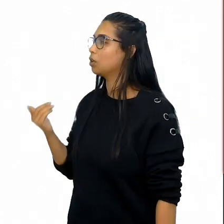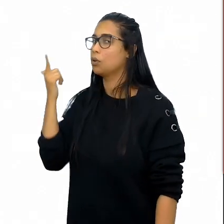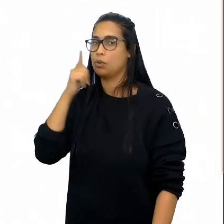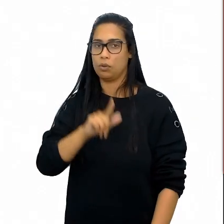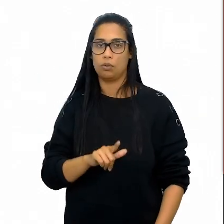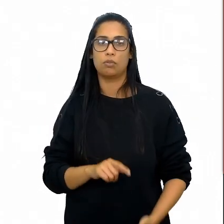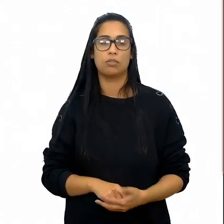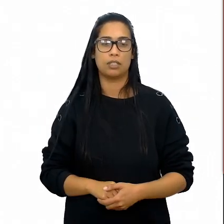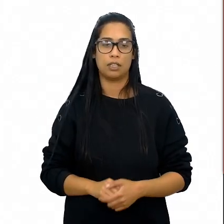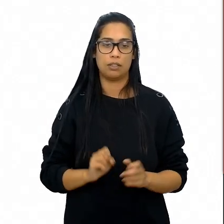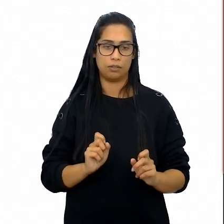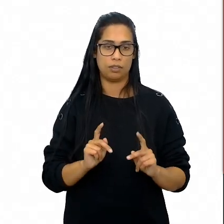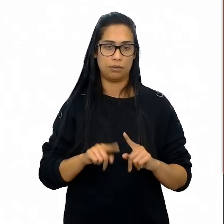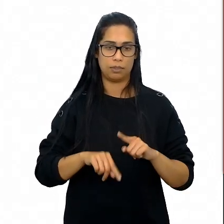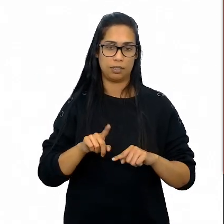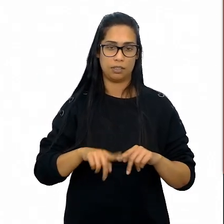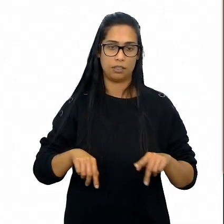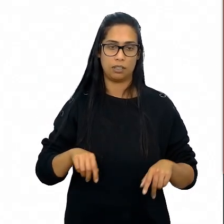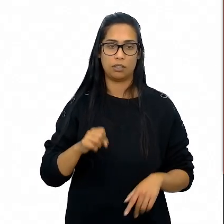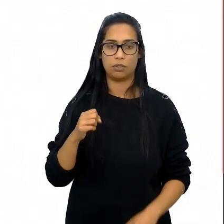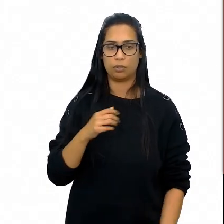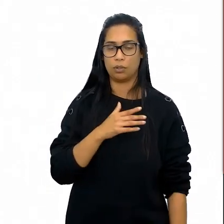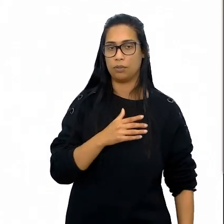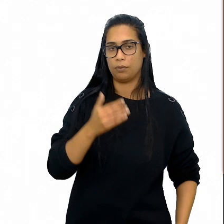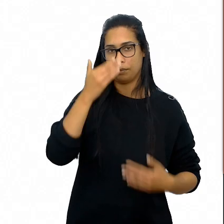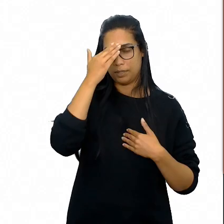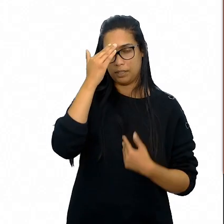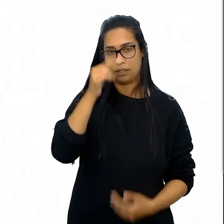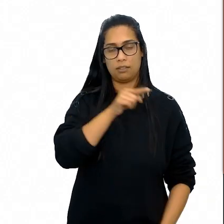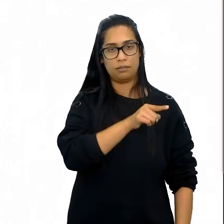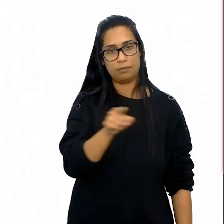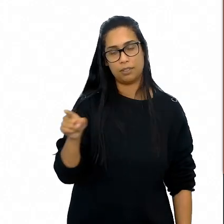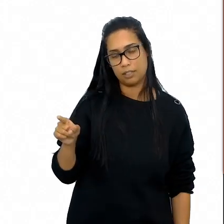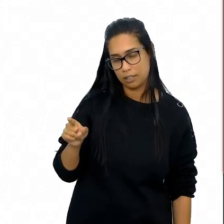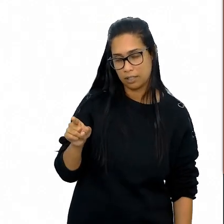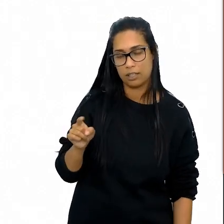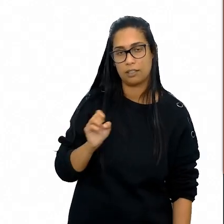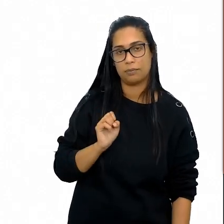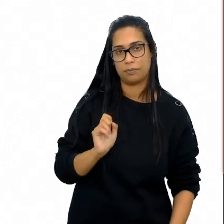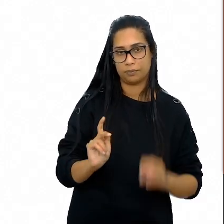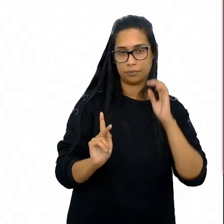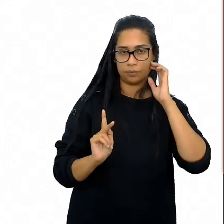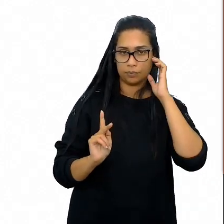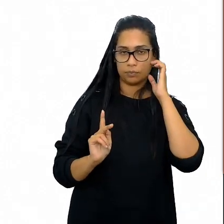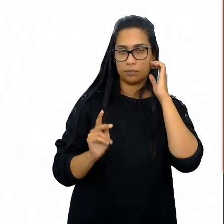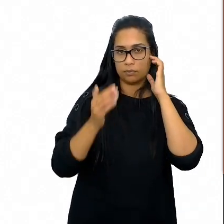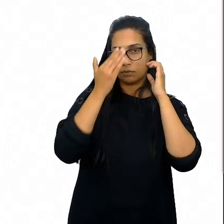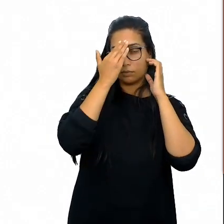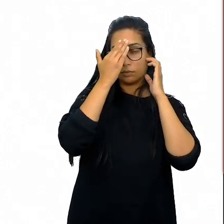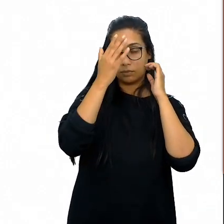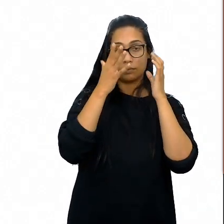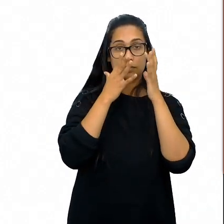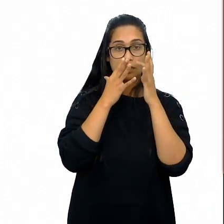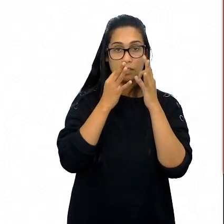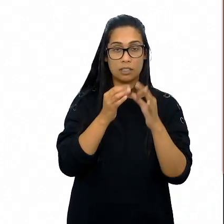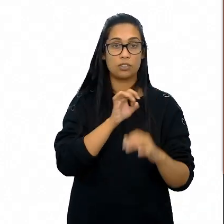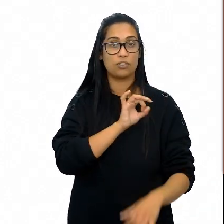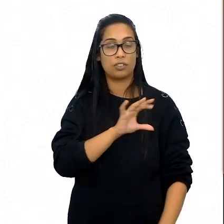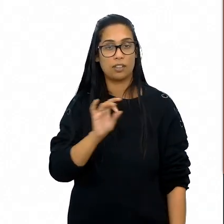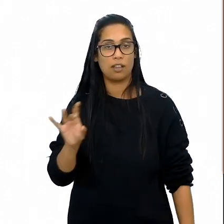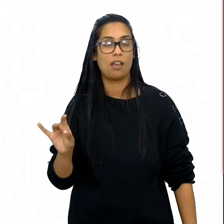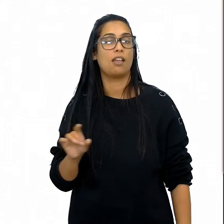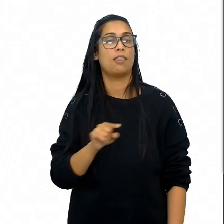novos materiais né então com isso pessoal agradeço mesmo a todos vocês agradeço atenção de